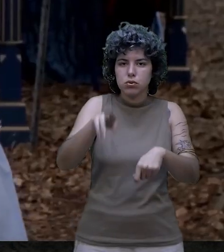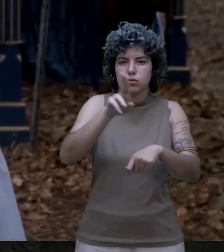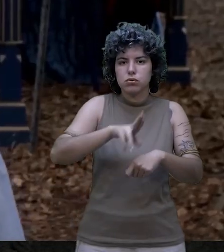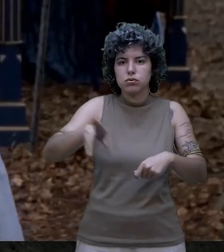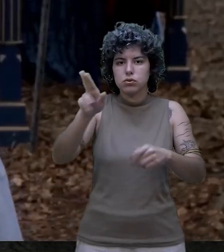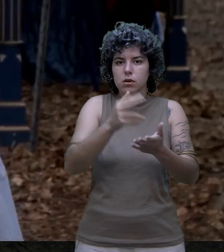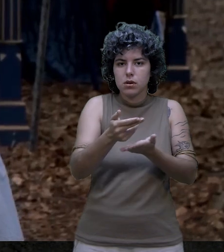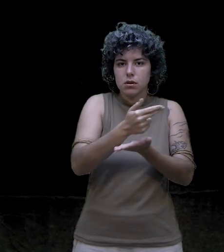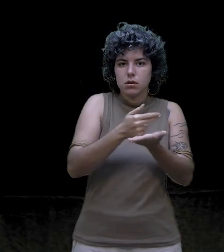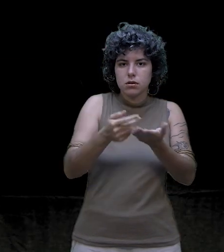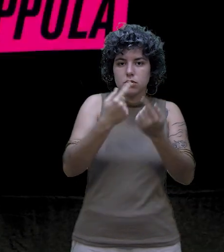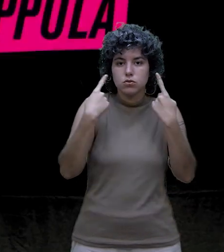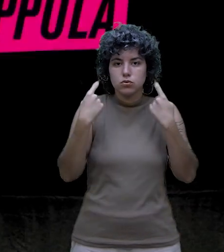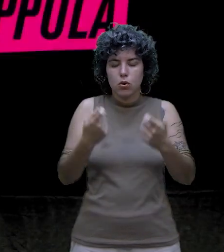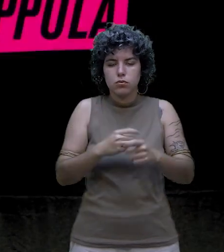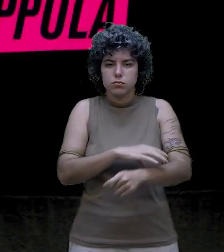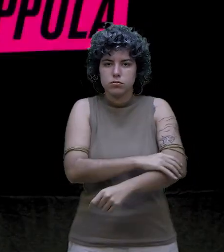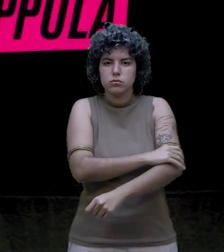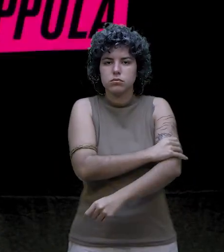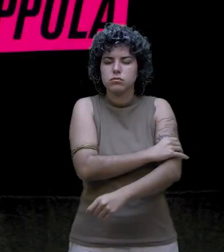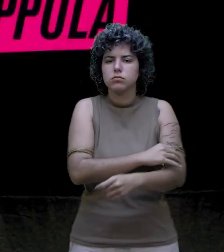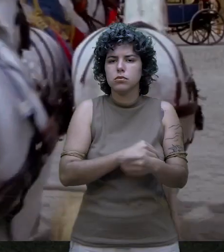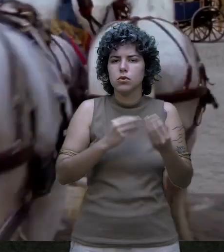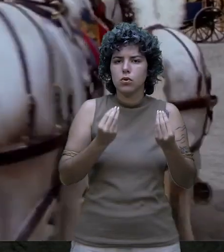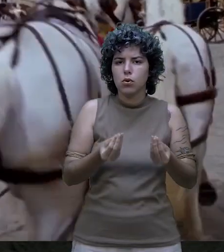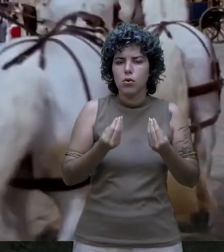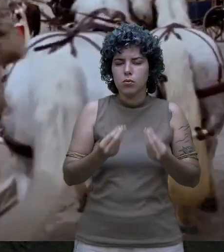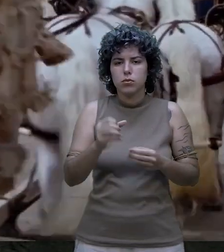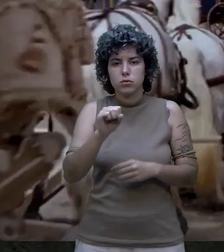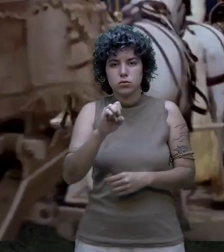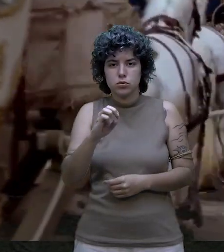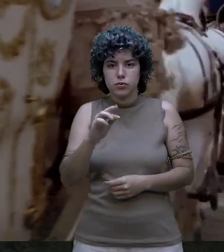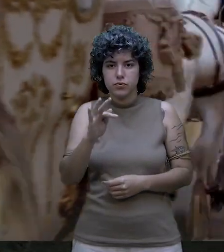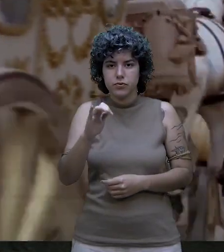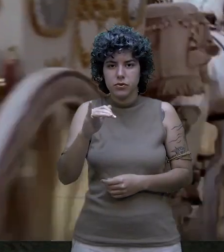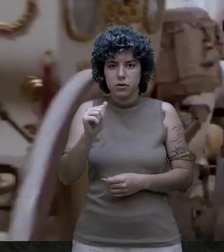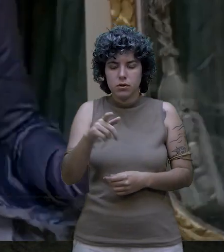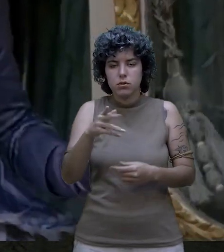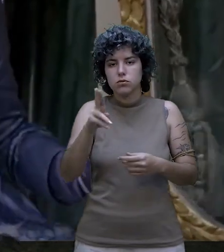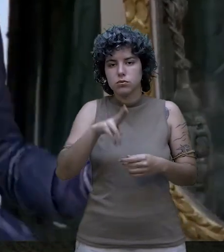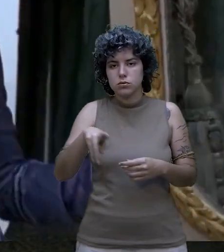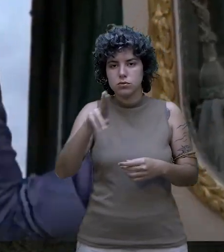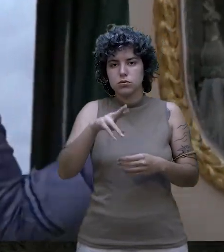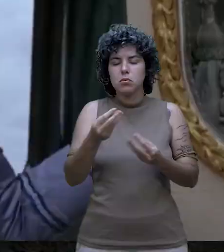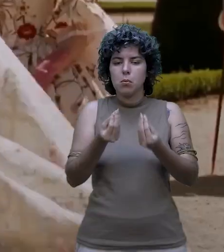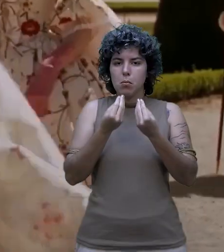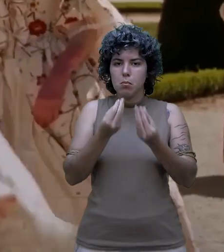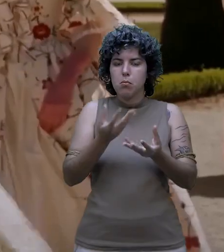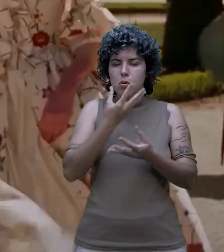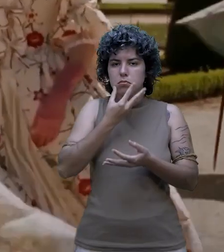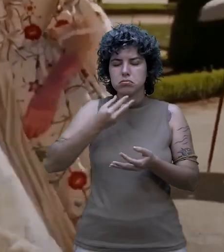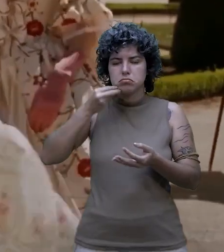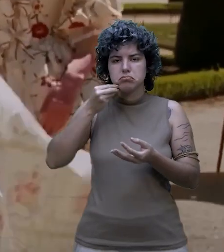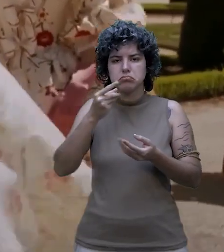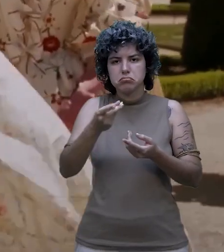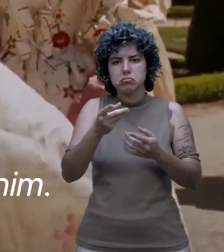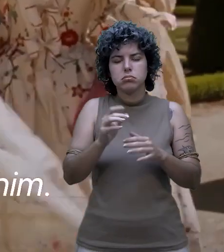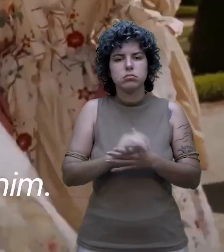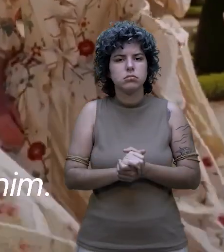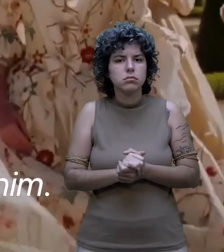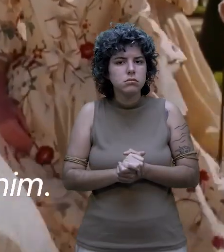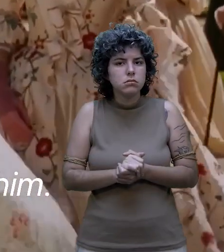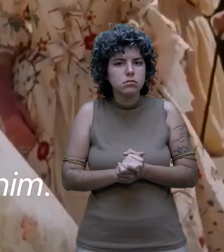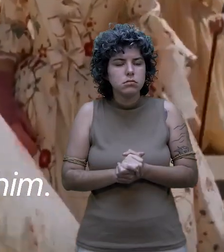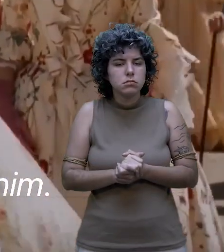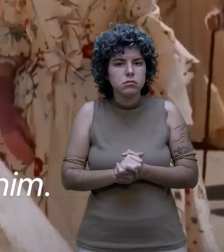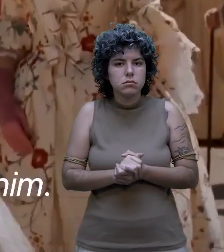Antonieta, de 2007, Sofia Coppola utilizou de maneira muito rica esse recurso. Na obra é possível ver 2 sons recorrentes. She